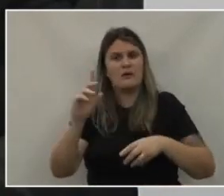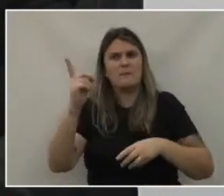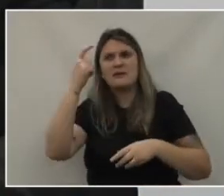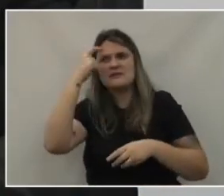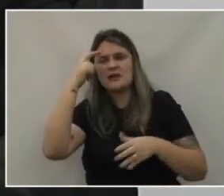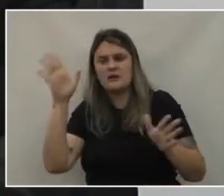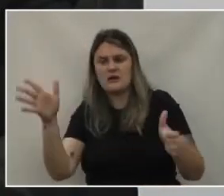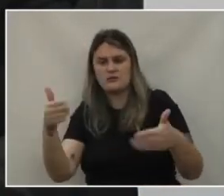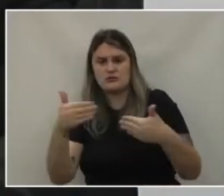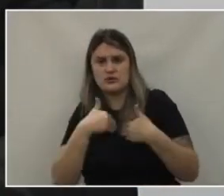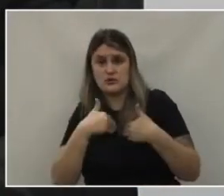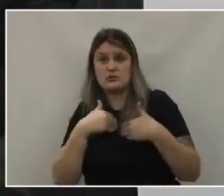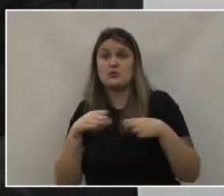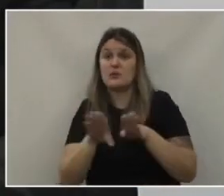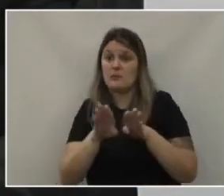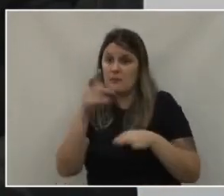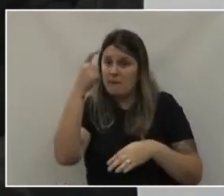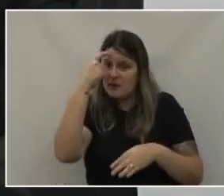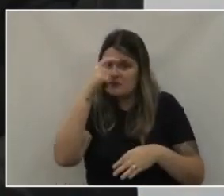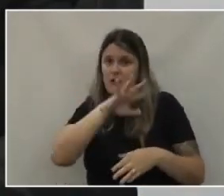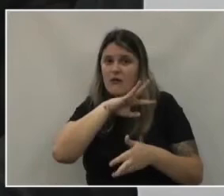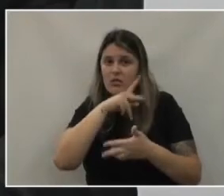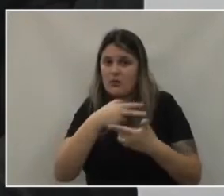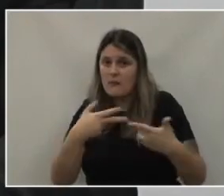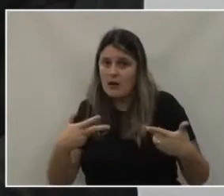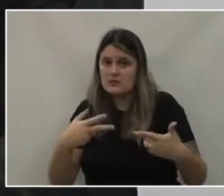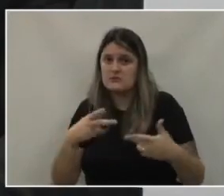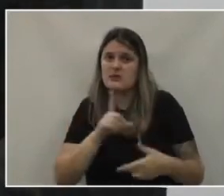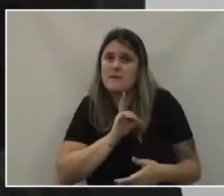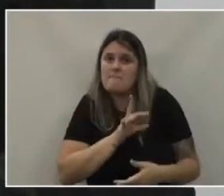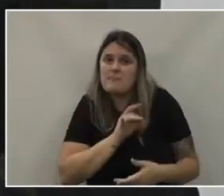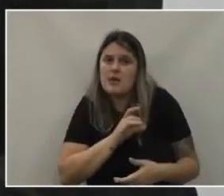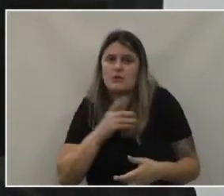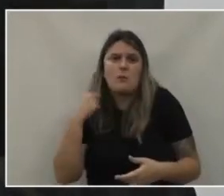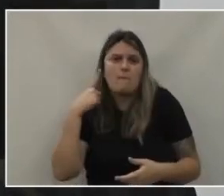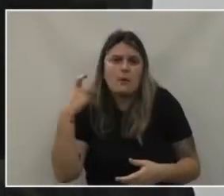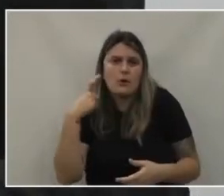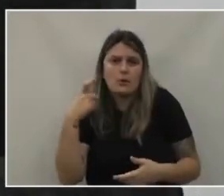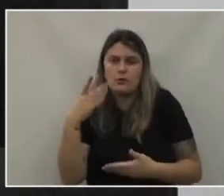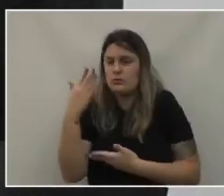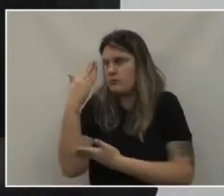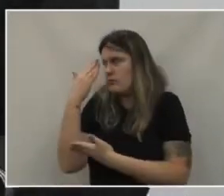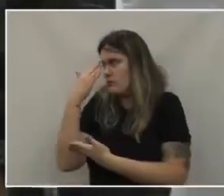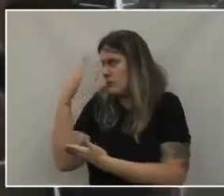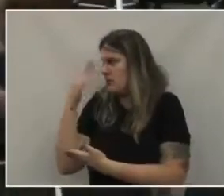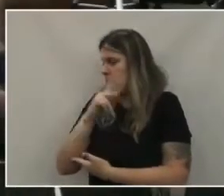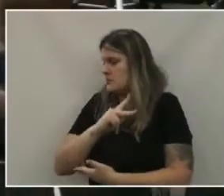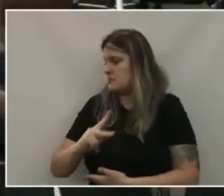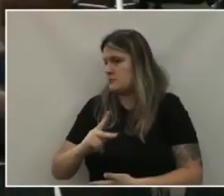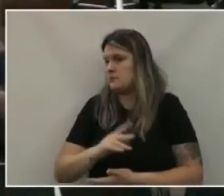com os animais domésticos, né, por esses fogos de artifício. Seria isso, senhor presidente.